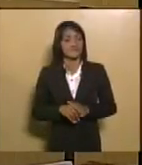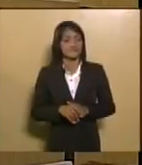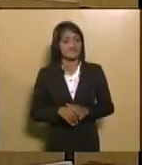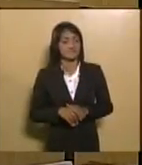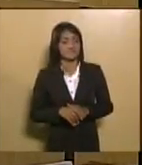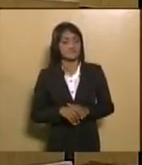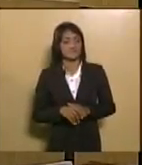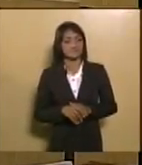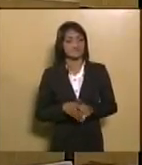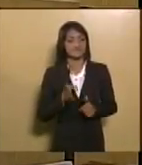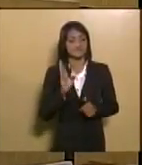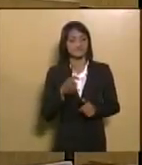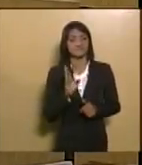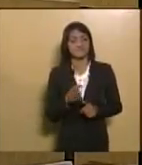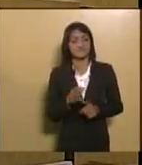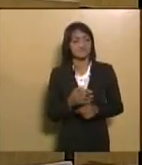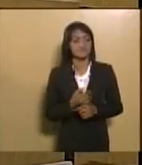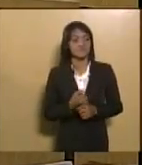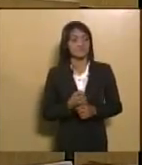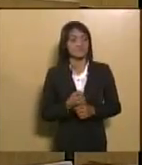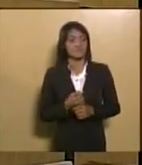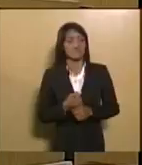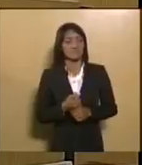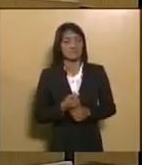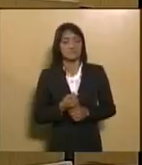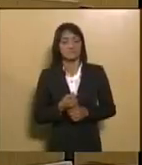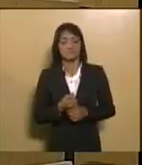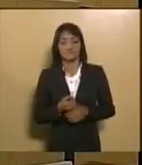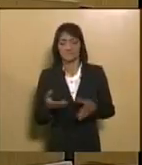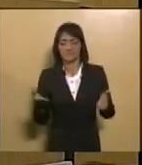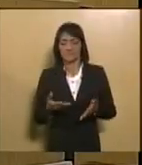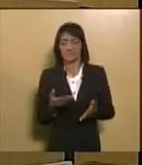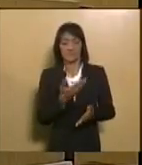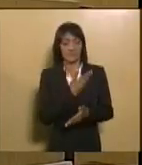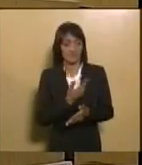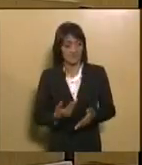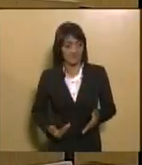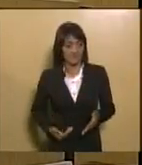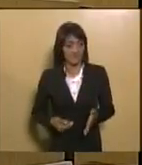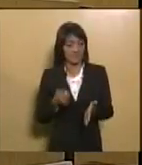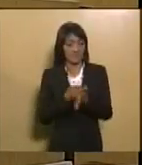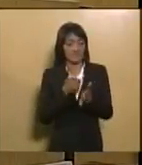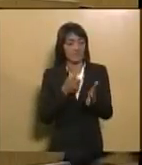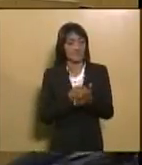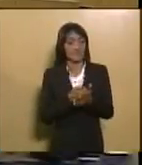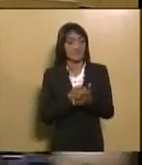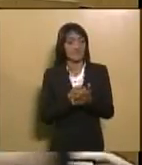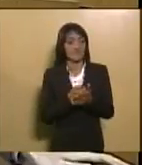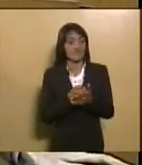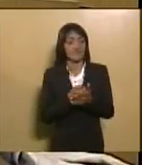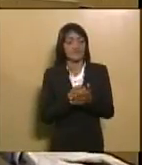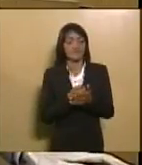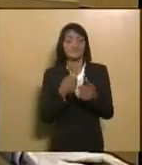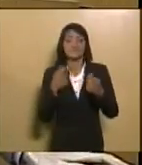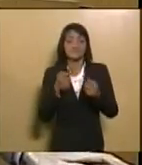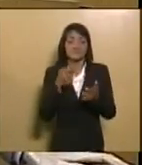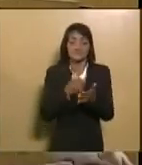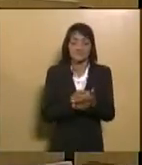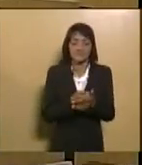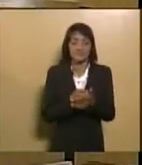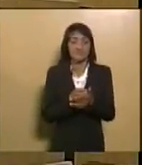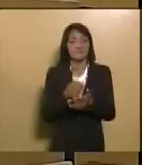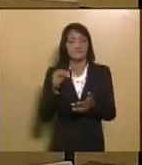da remuneração. O Estado se obriga a pagar ao BNDES para execução e acompanhamento